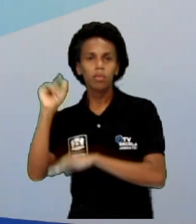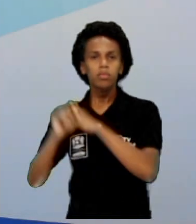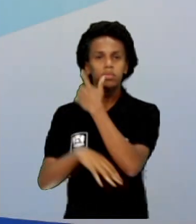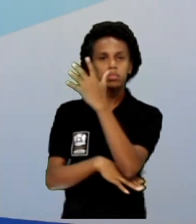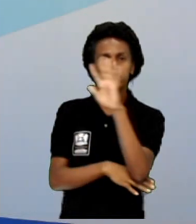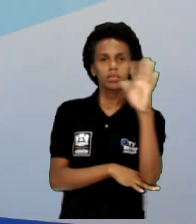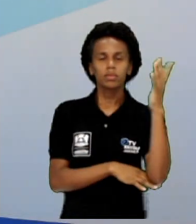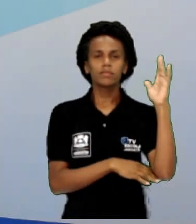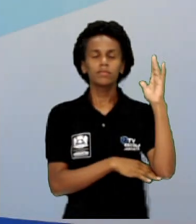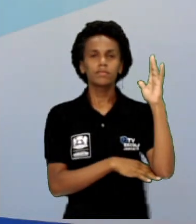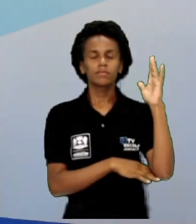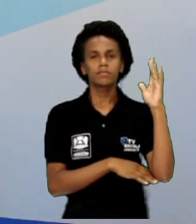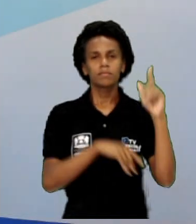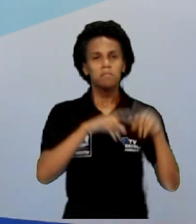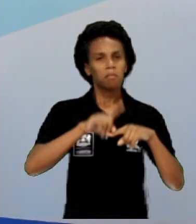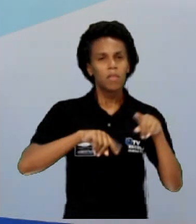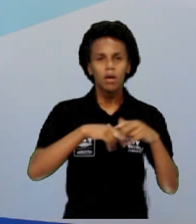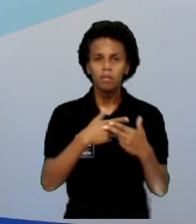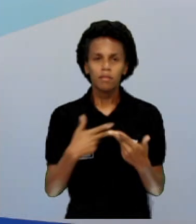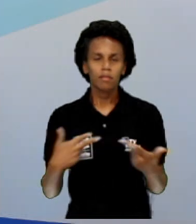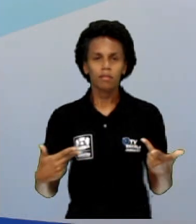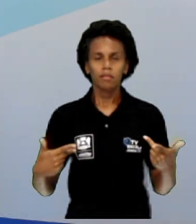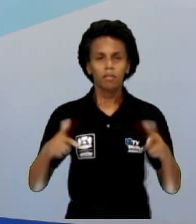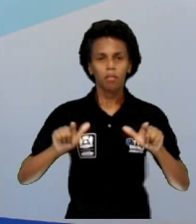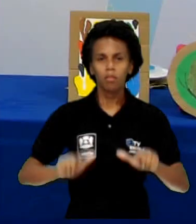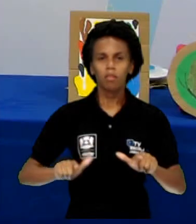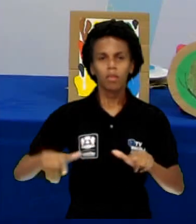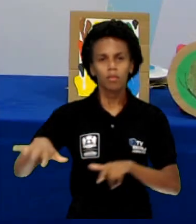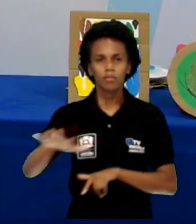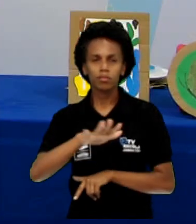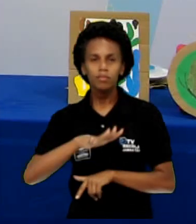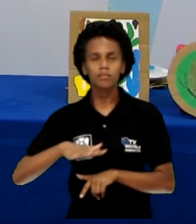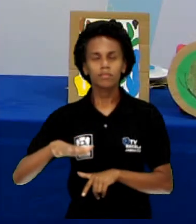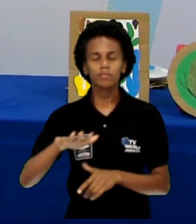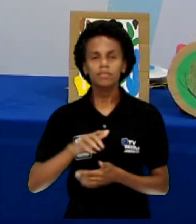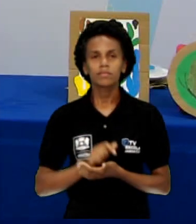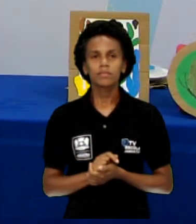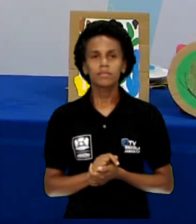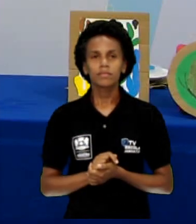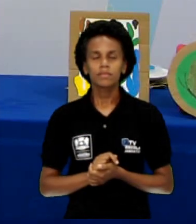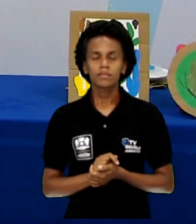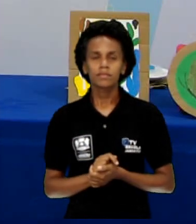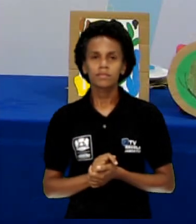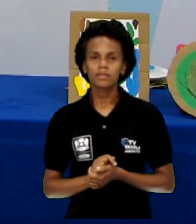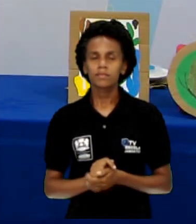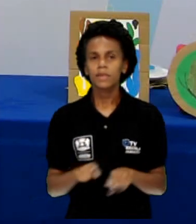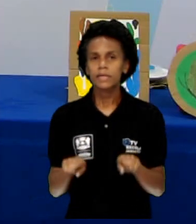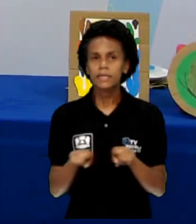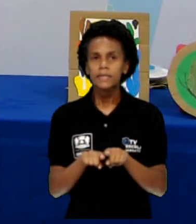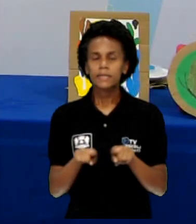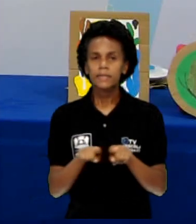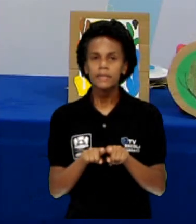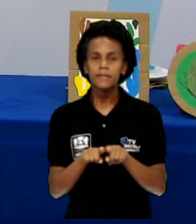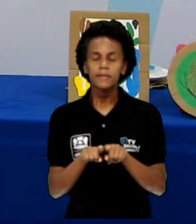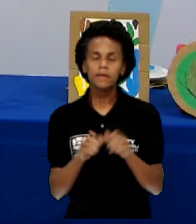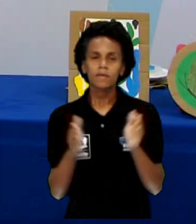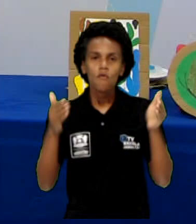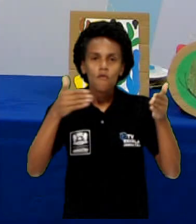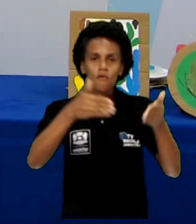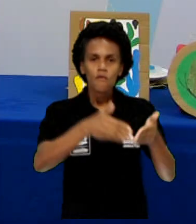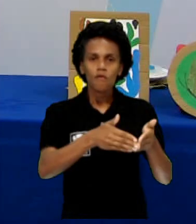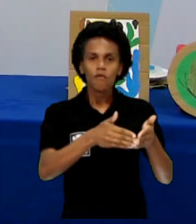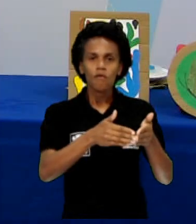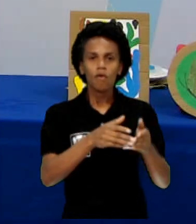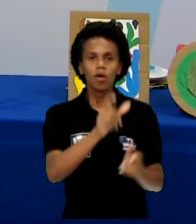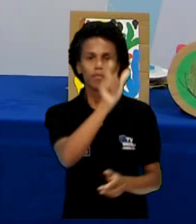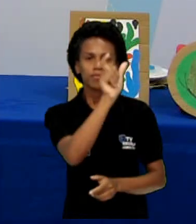retratos, interiores domésticos e de estúdios, com foco especial na figura feminina. Então